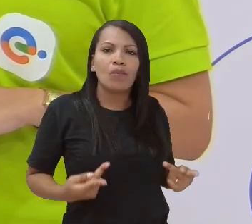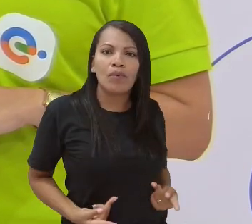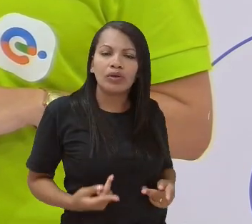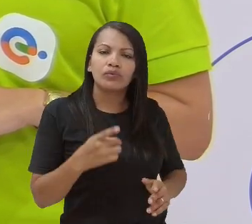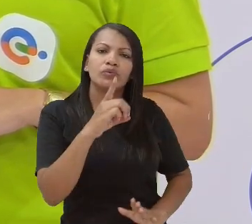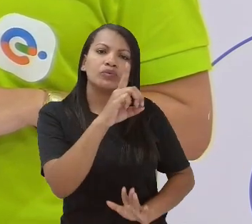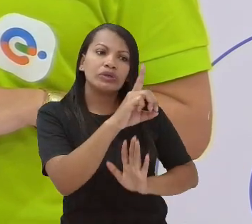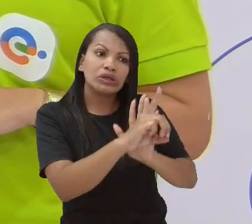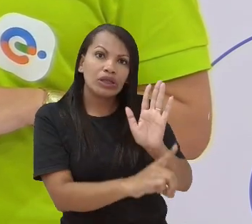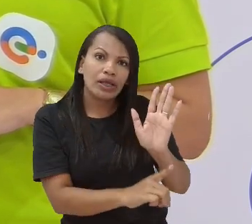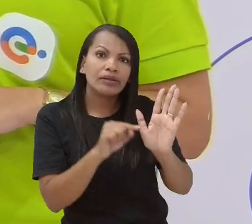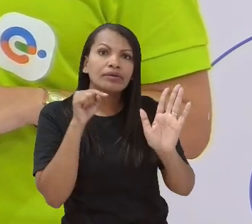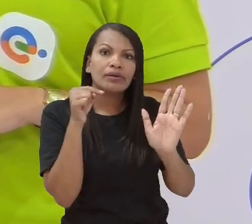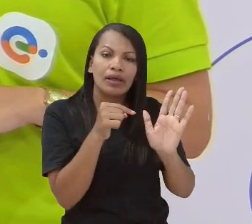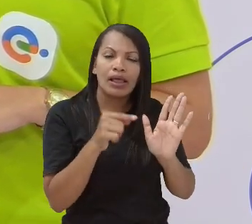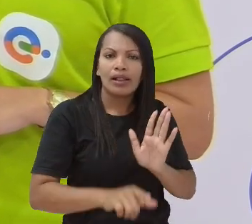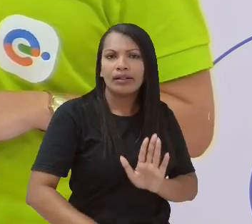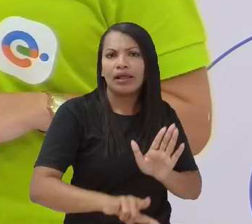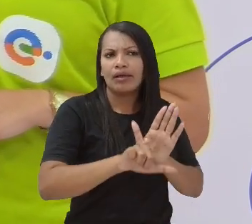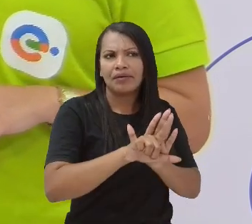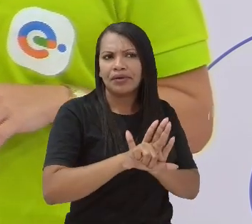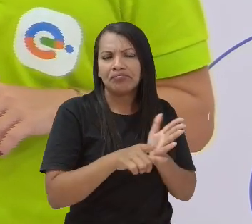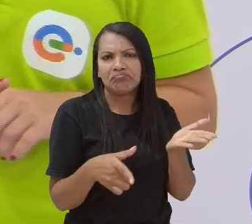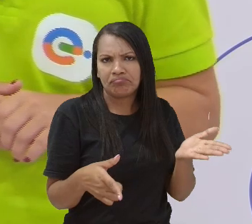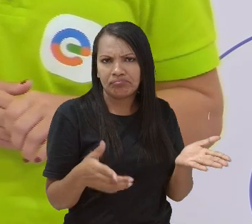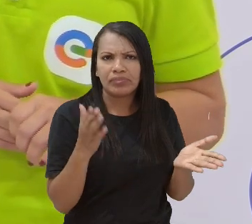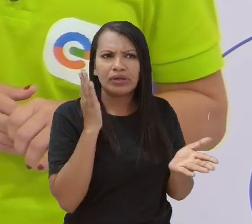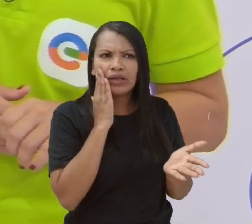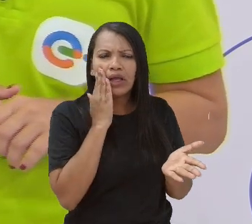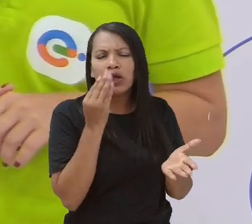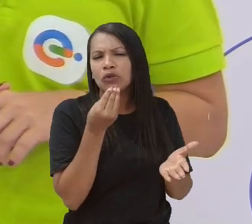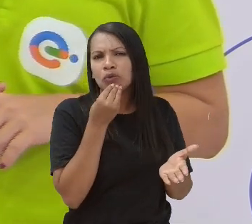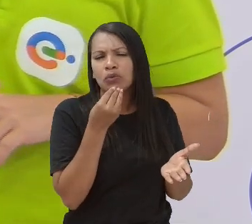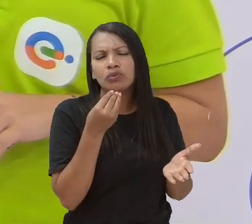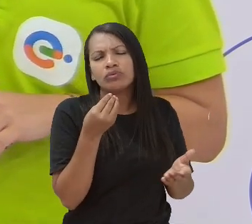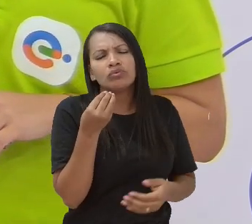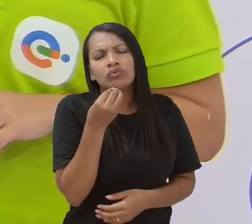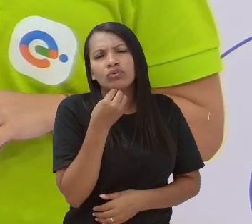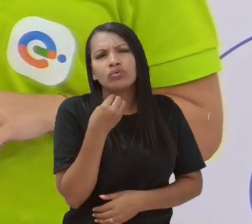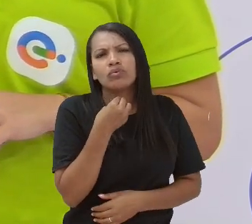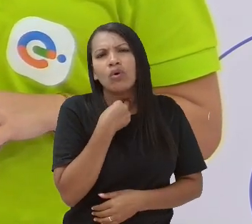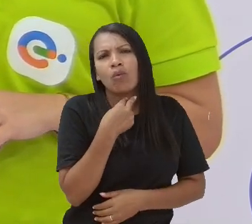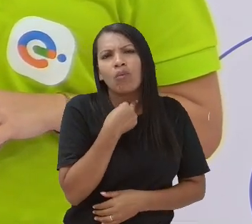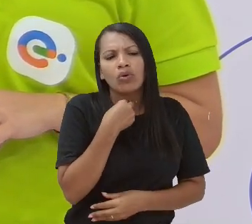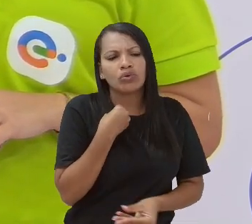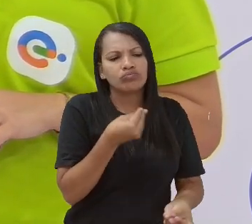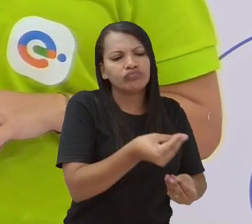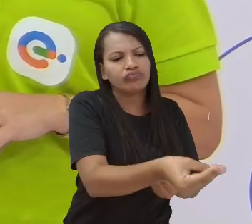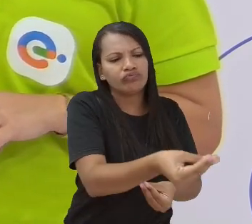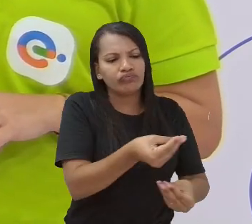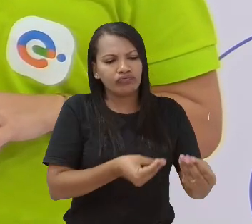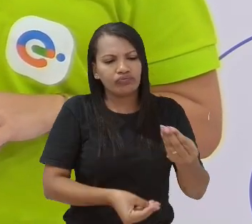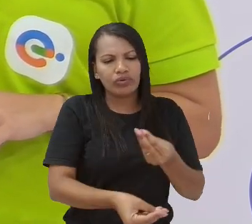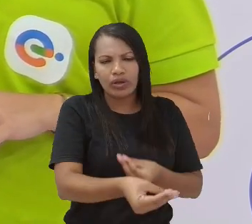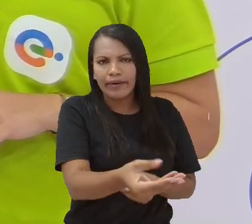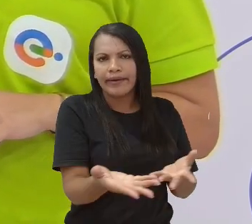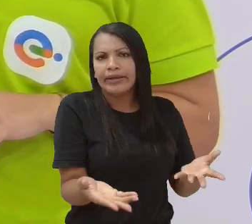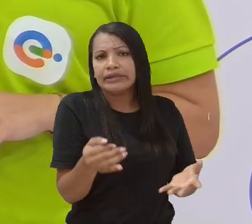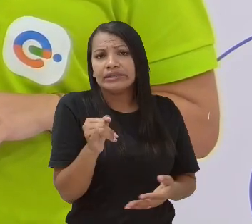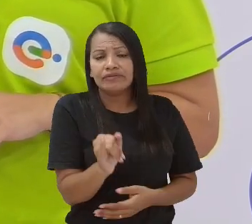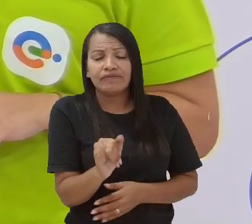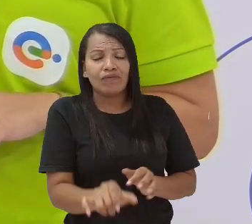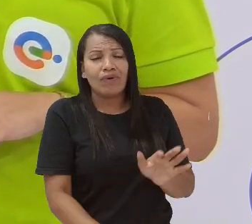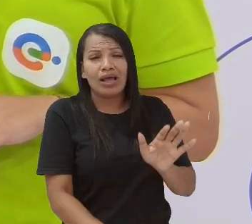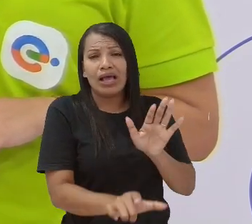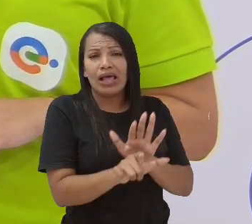eles são leis, gente, e são inegociáveis. Sim. Uma lei, ela não é negociada, a não ser que ela seja uma lei injusta, como